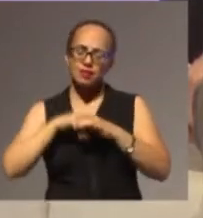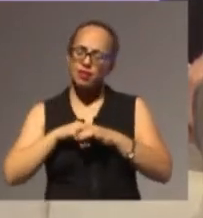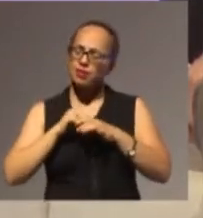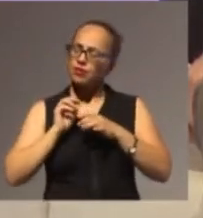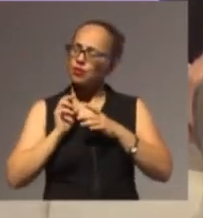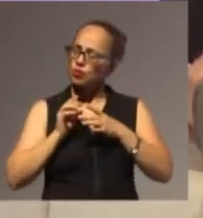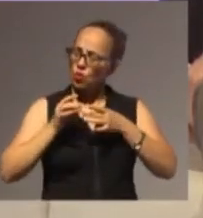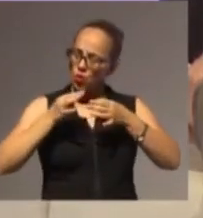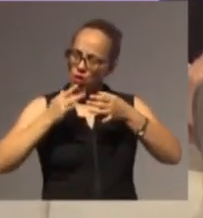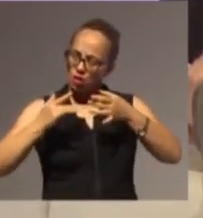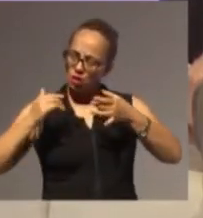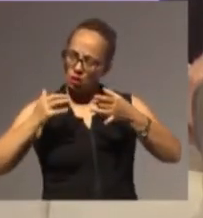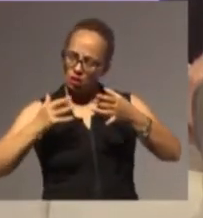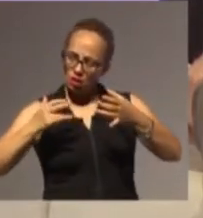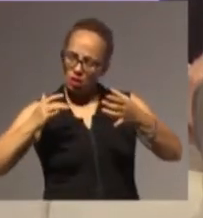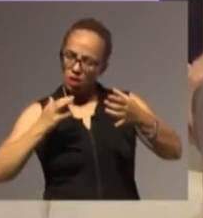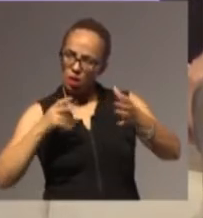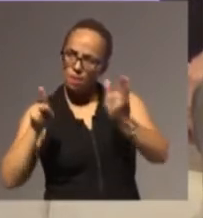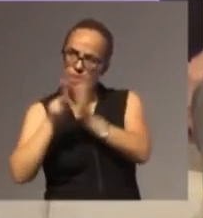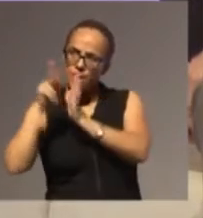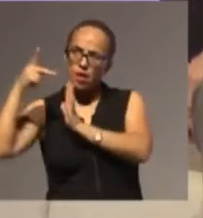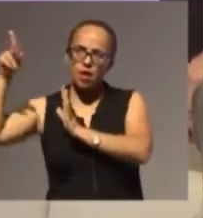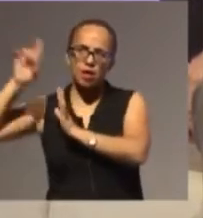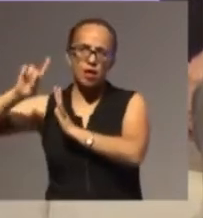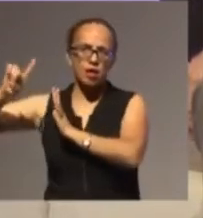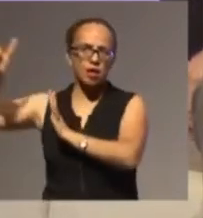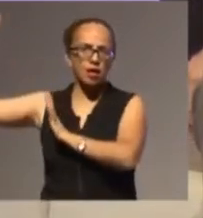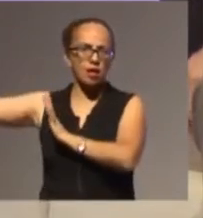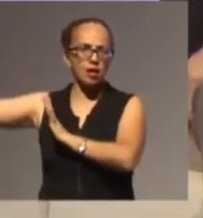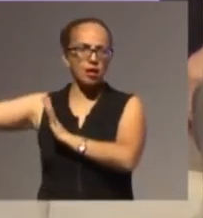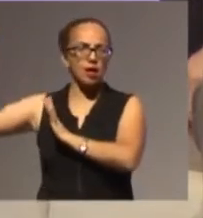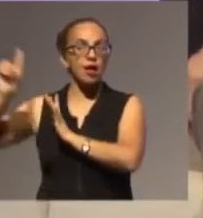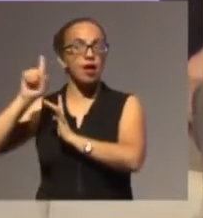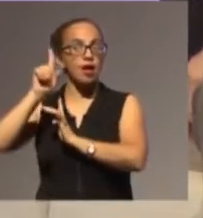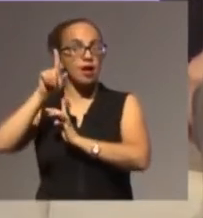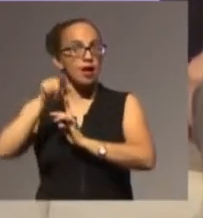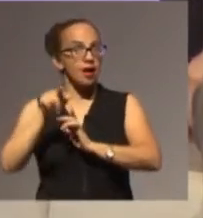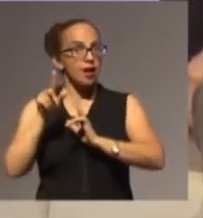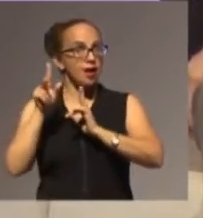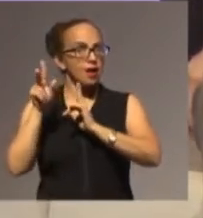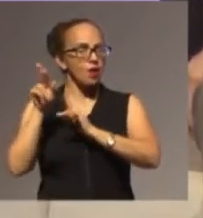Daí amar a Deus e amar ao próximo.